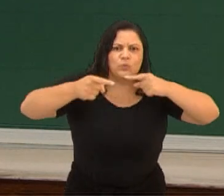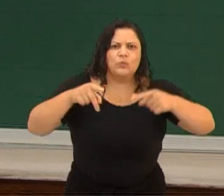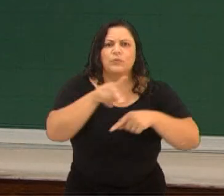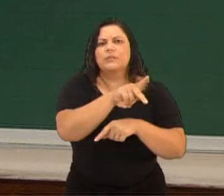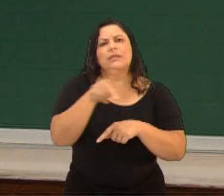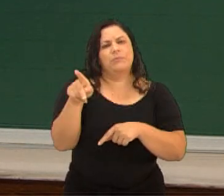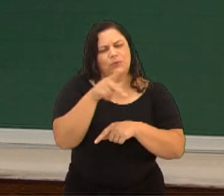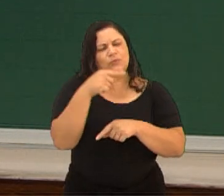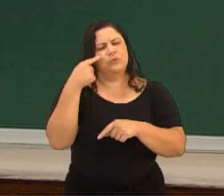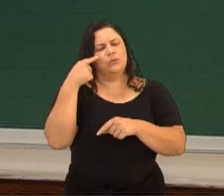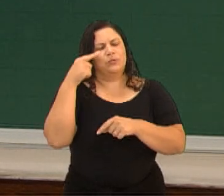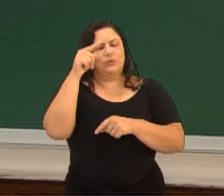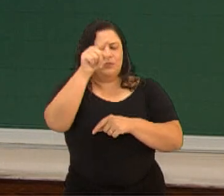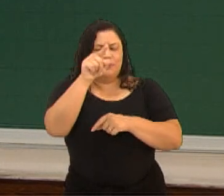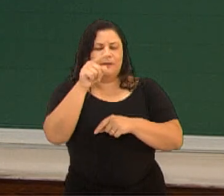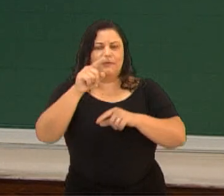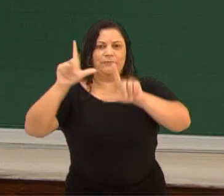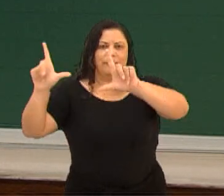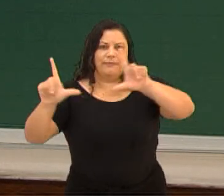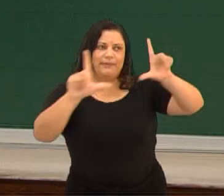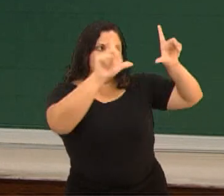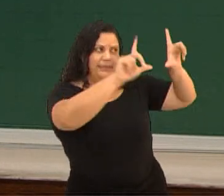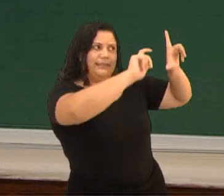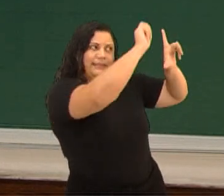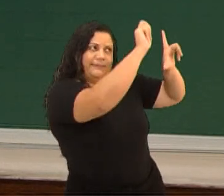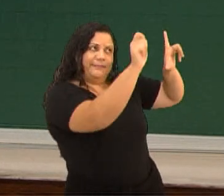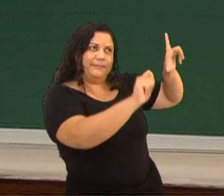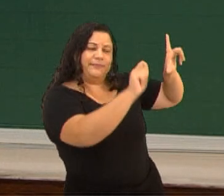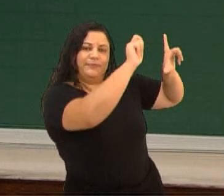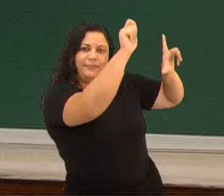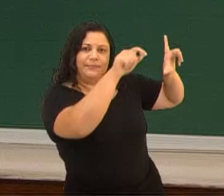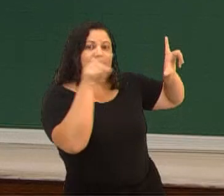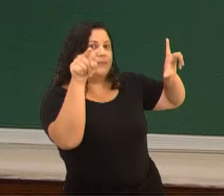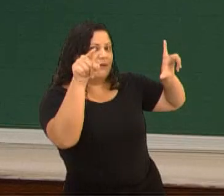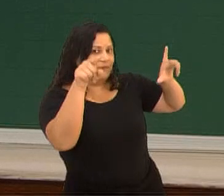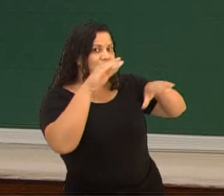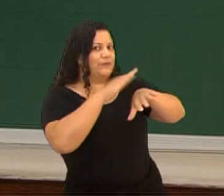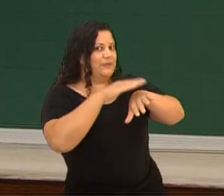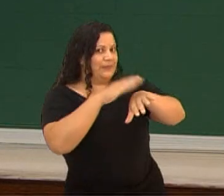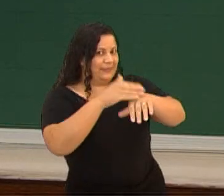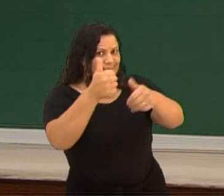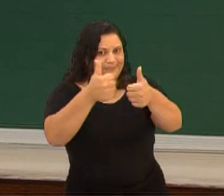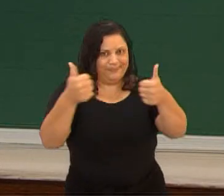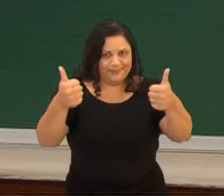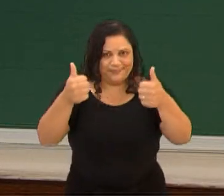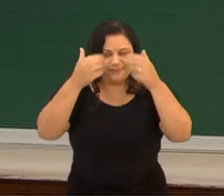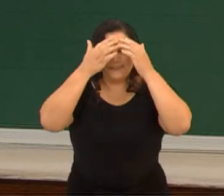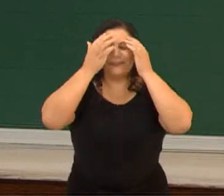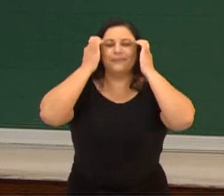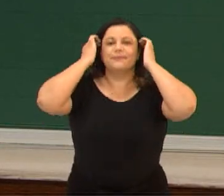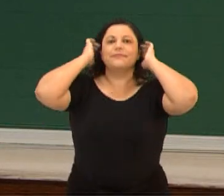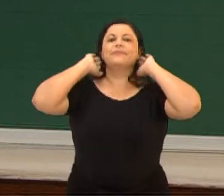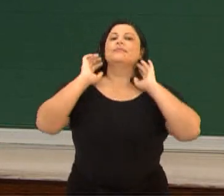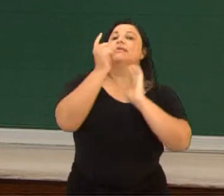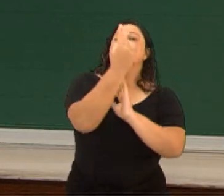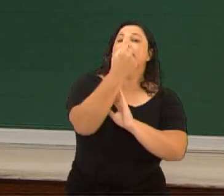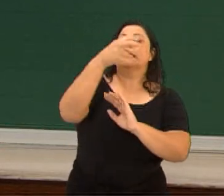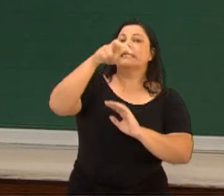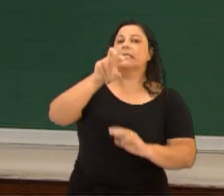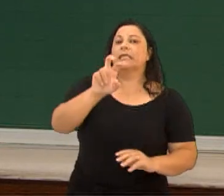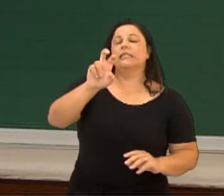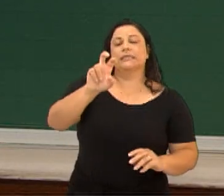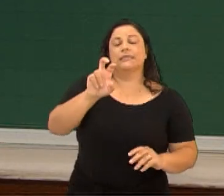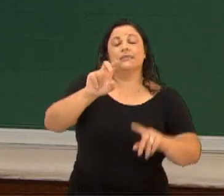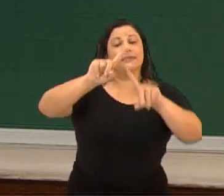fazer aqui no quadro para vocês também, tá bom? Então, vamos fazer ali, ó, 15 vezes